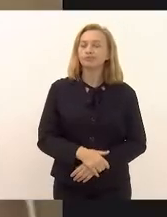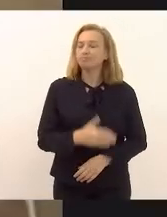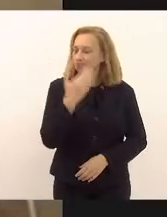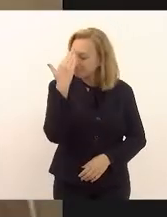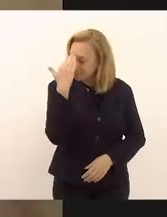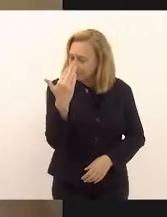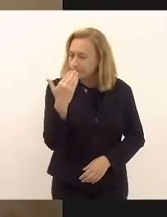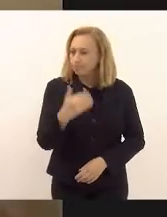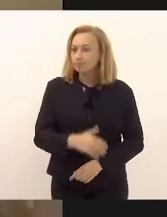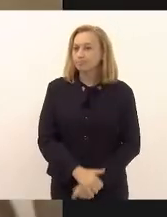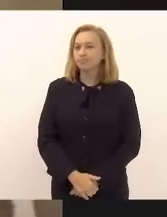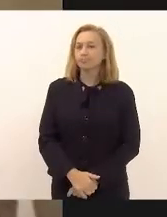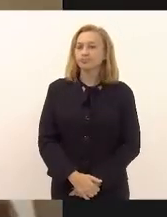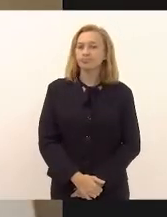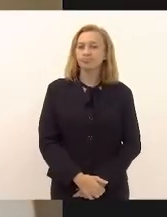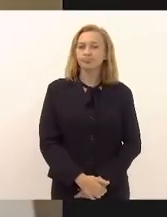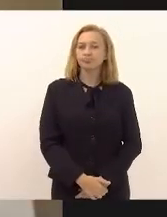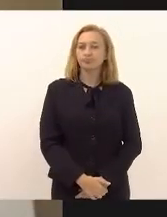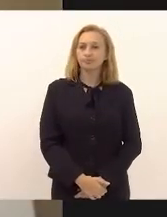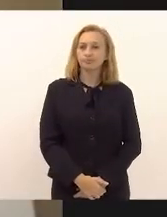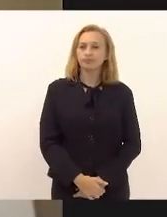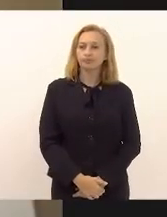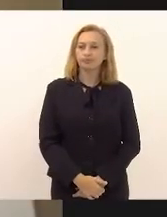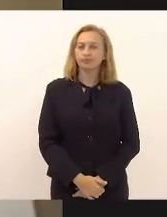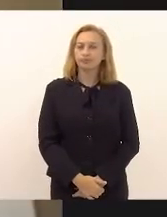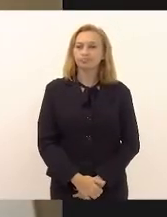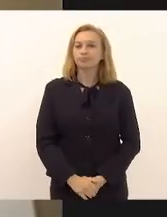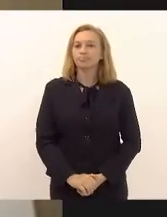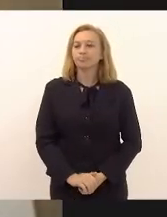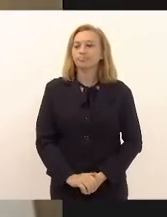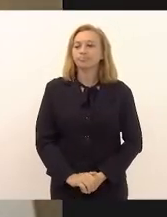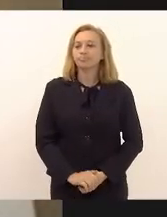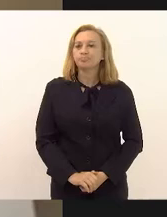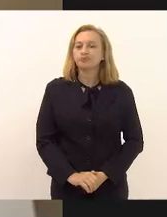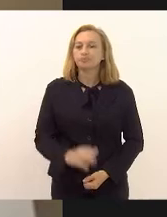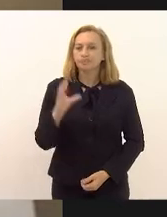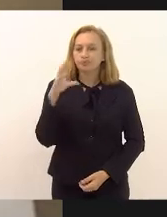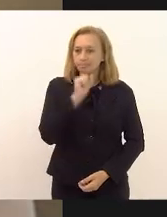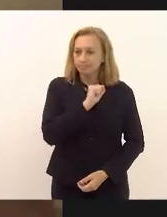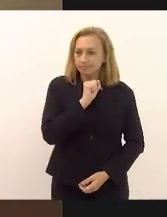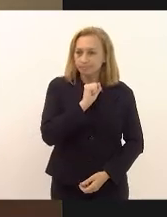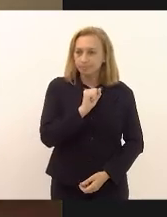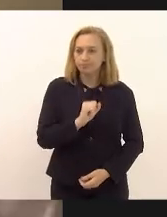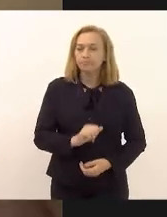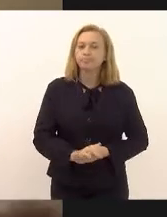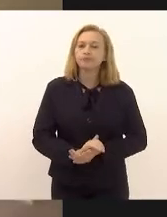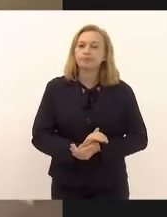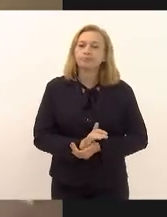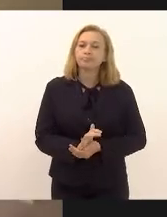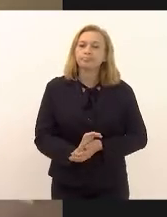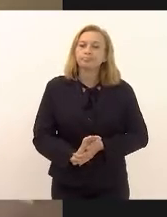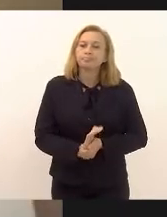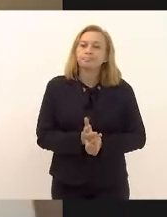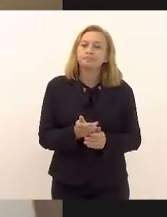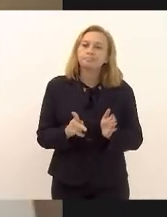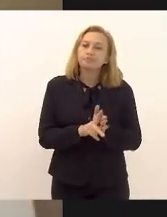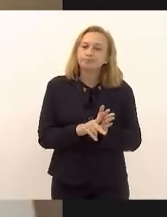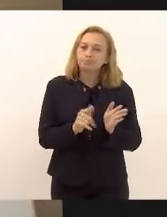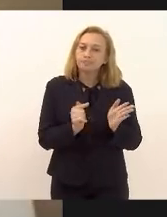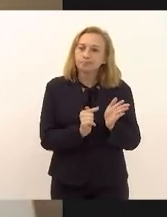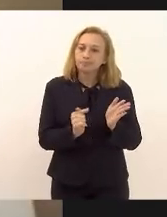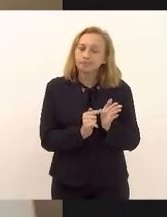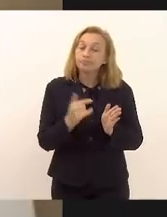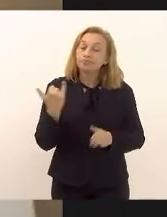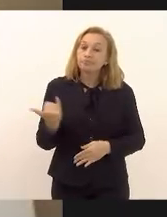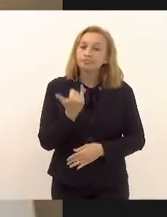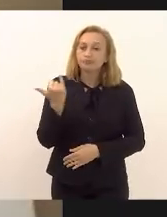Obrigada, presidente. Só bem rápido uma colocação. Esse projeto é de